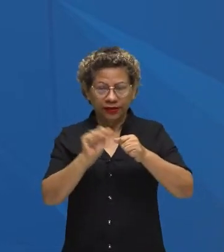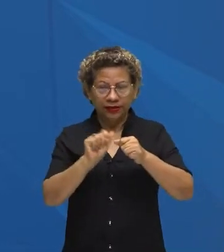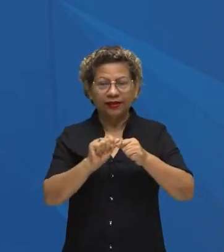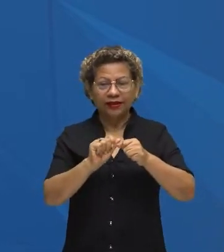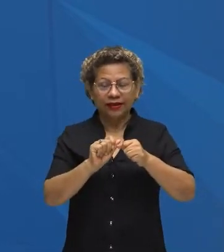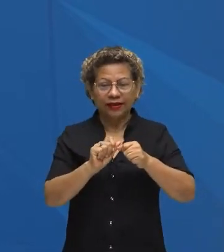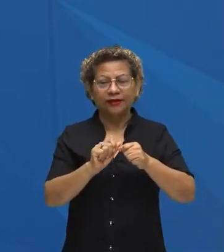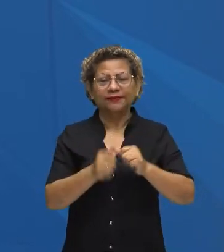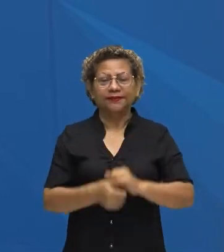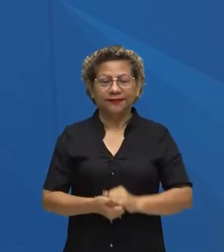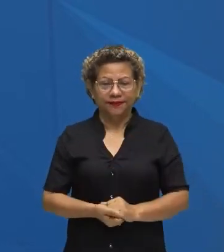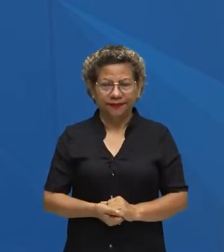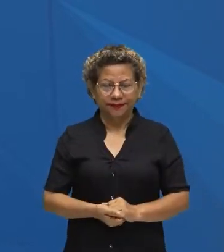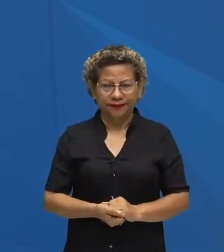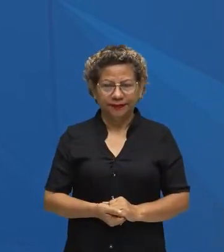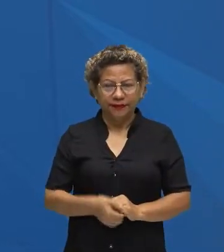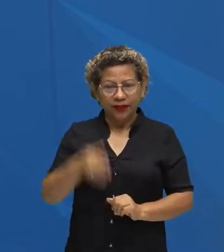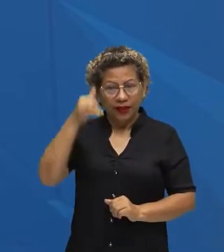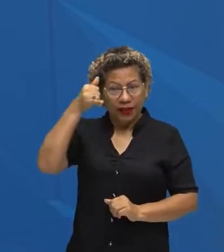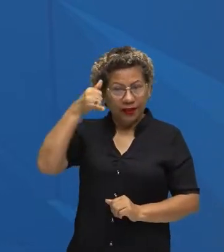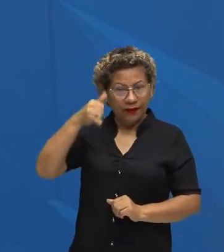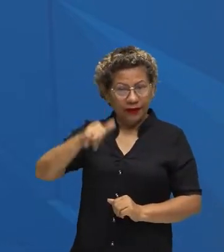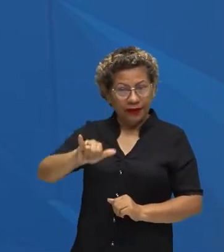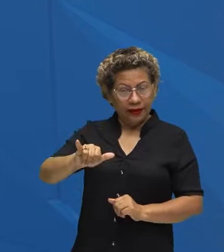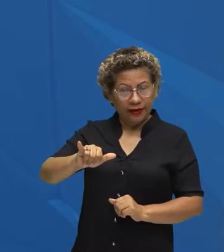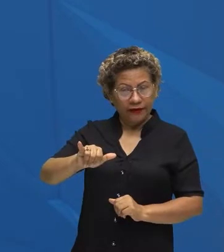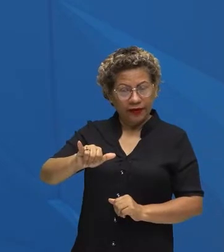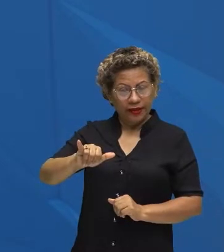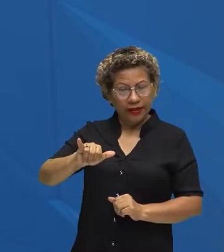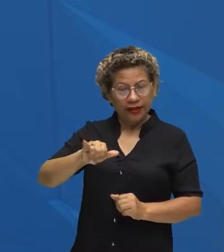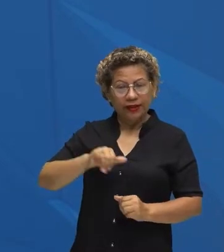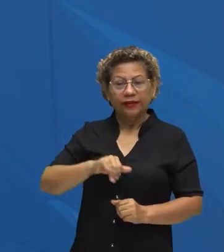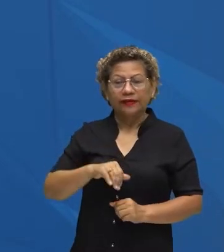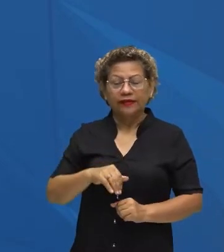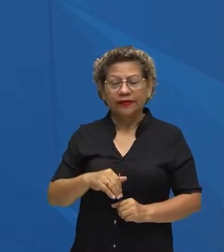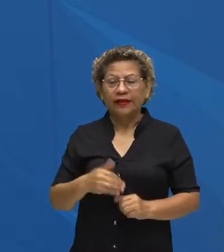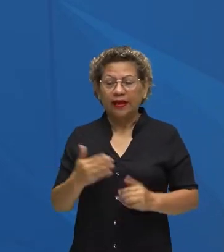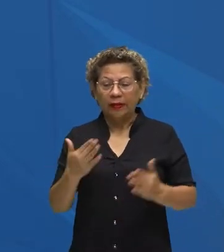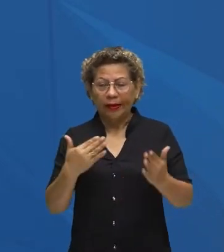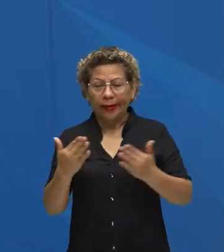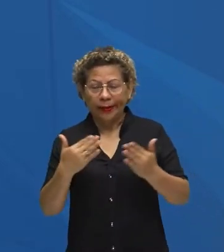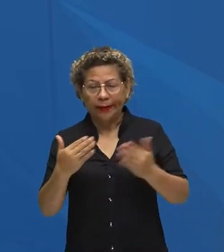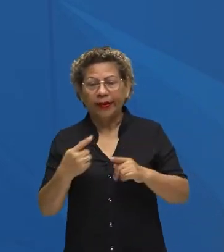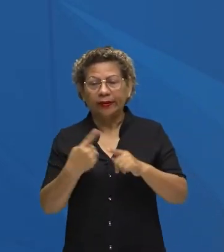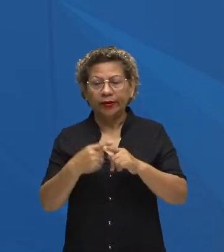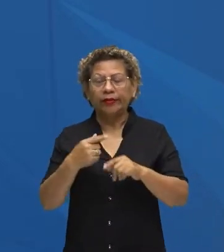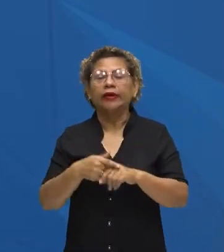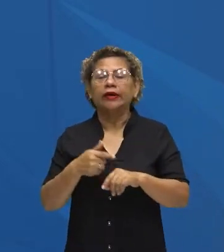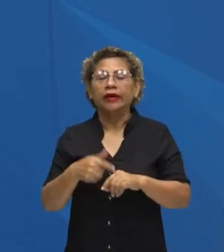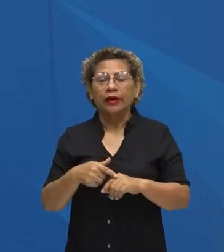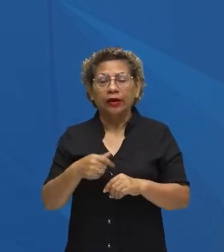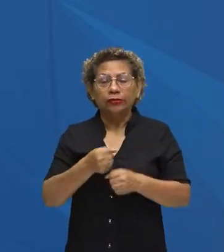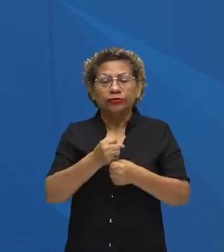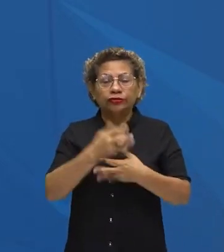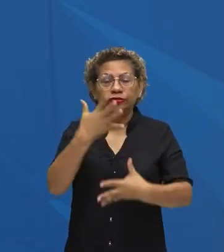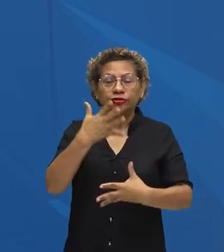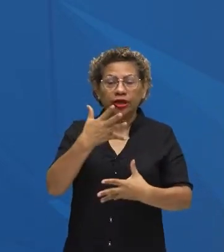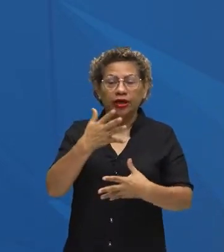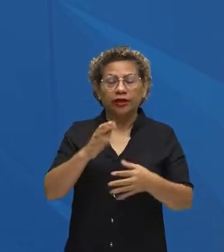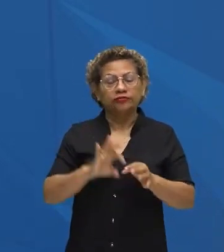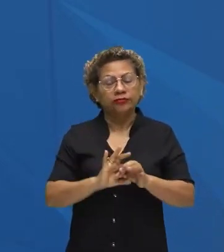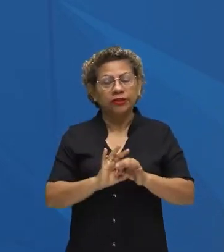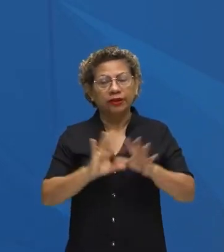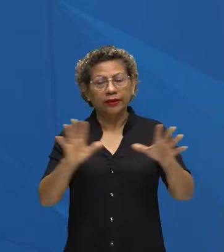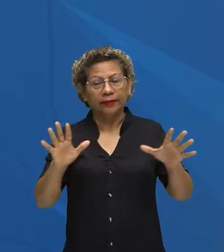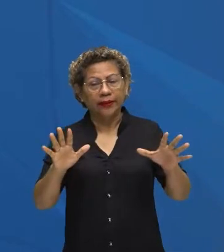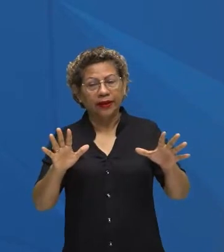de hoje, olha só, evitar conversas paralelas. A gente sabe que o chat vai ficar aberto para quem está acompanhando aí pelo aplicativo e